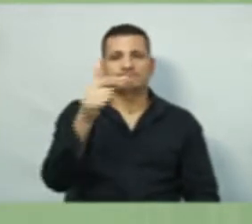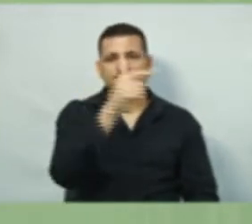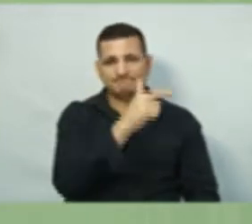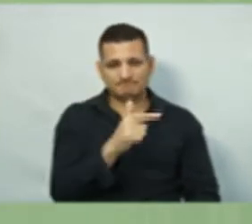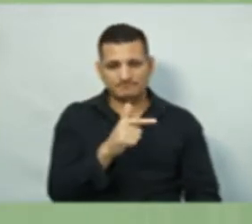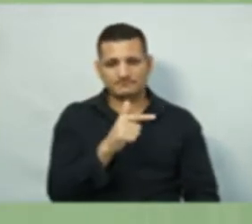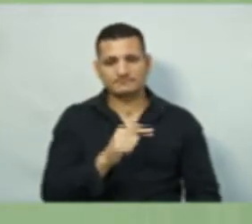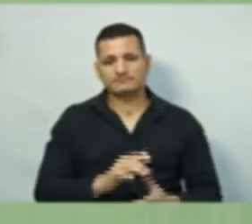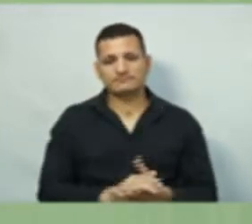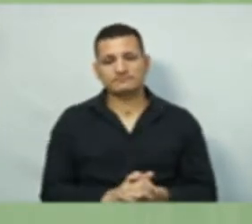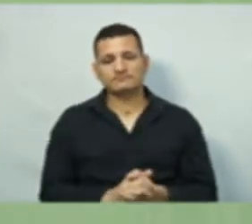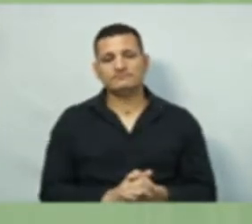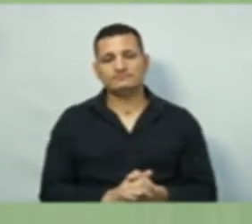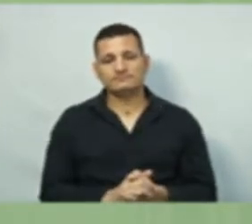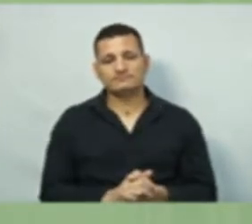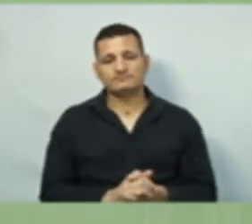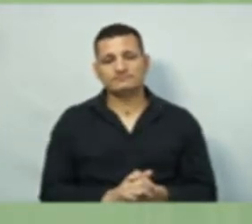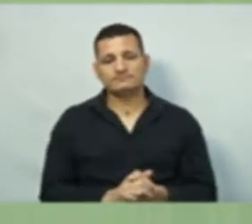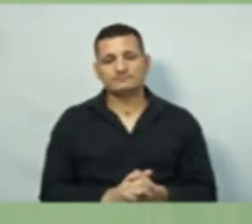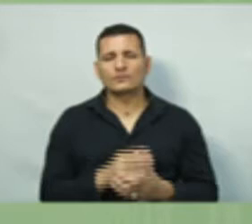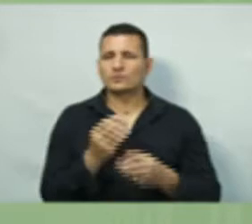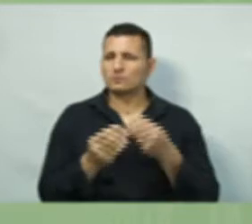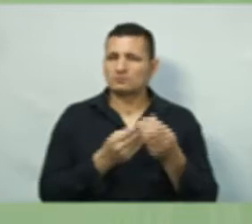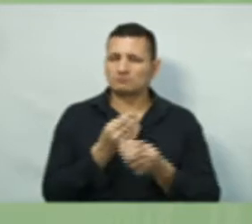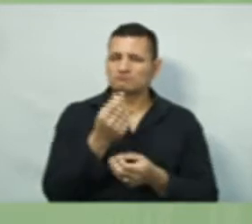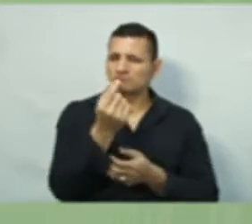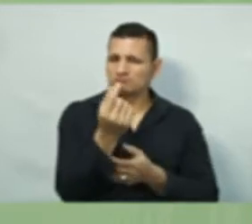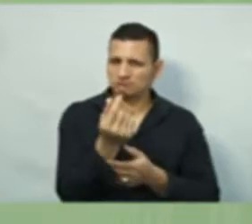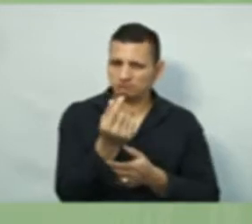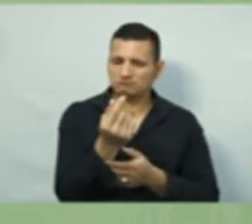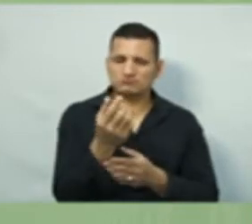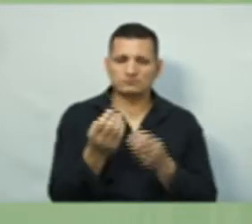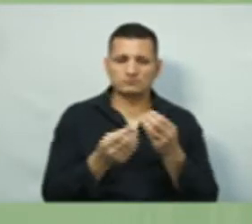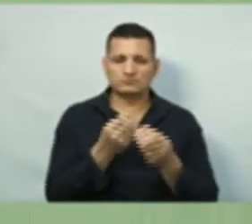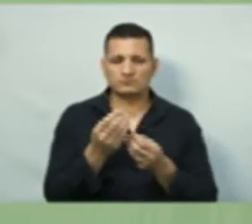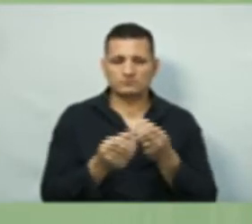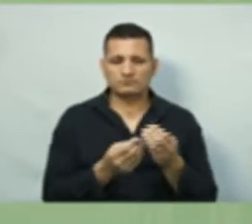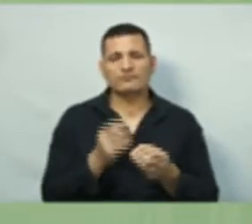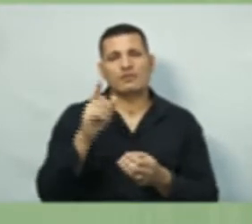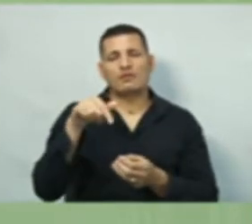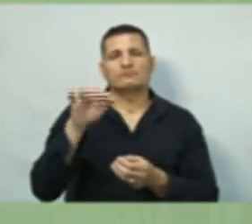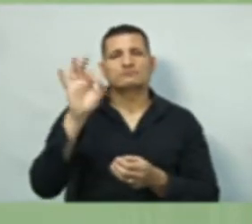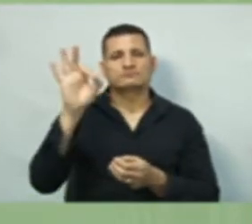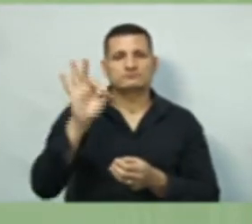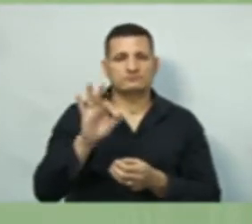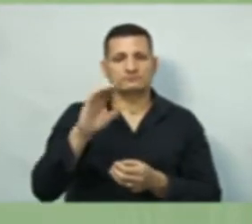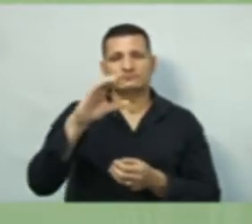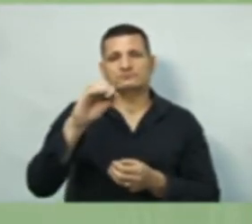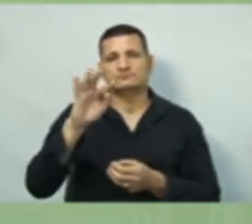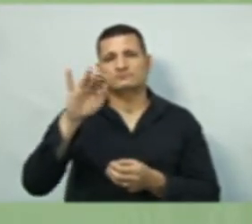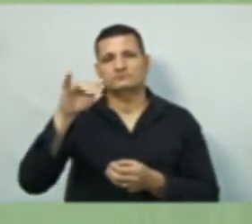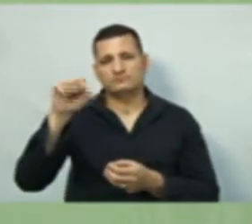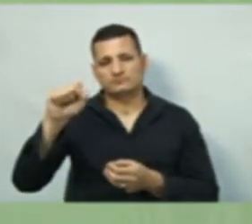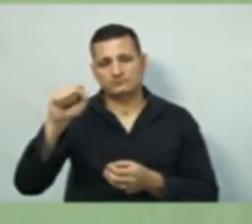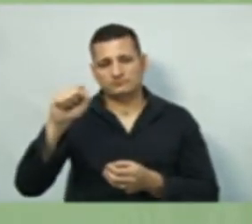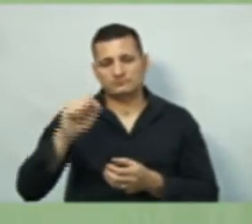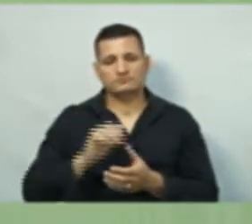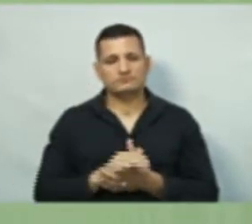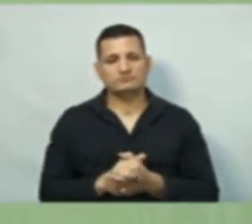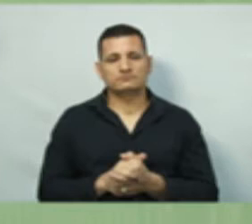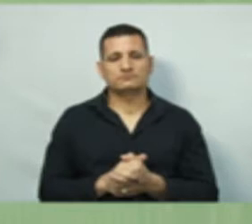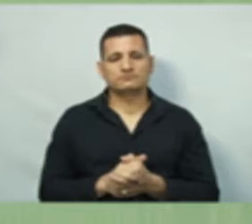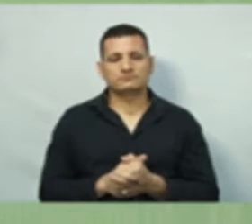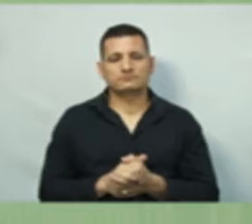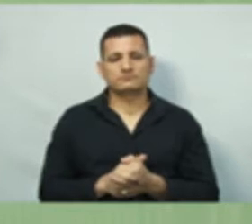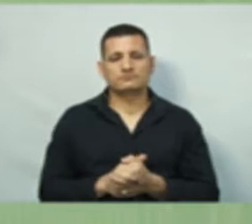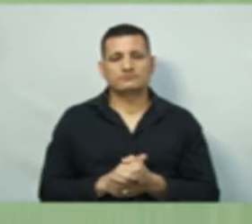A variabilidade do capital social, representado pelas cotas partes. A